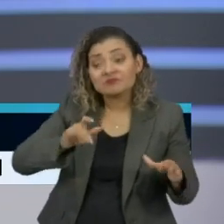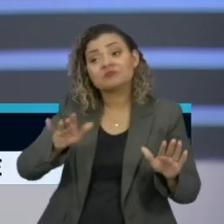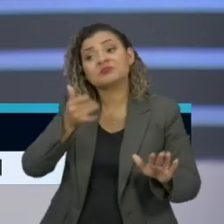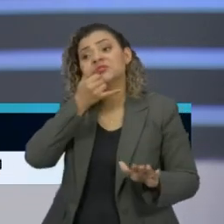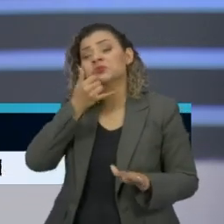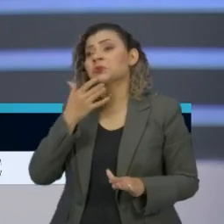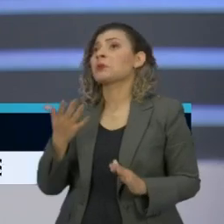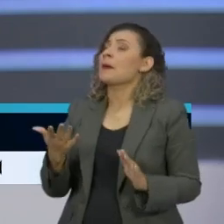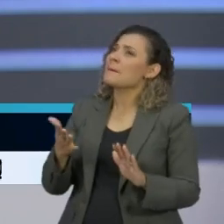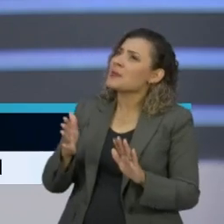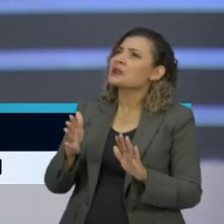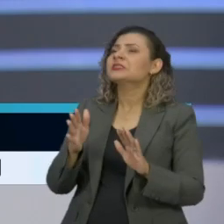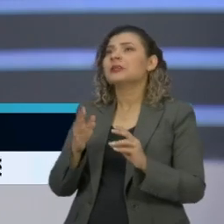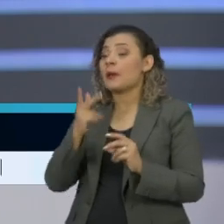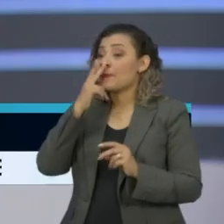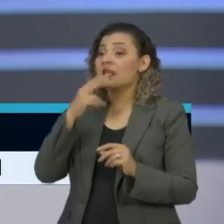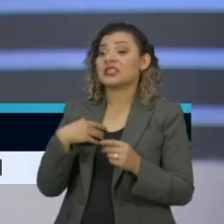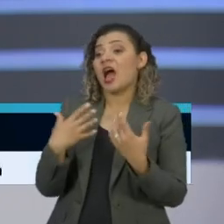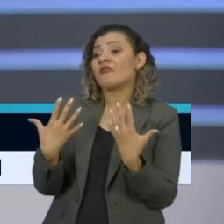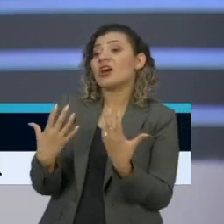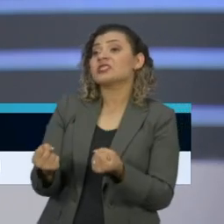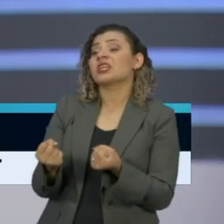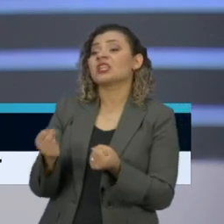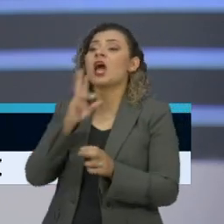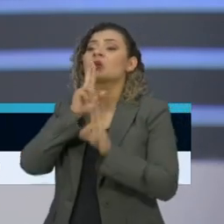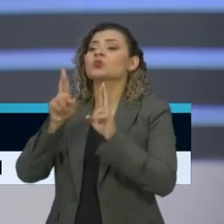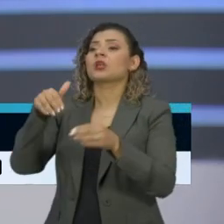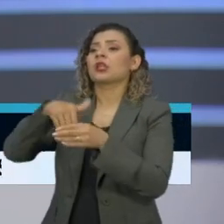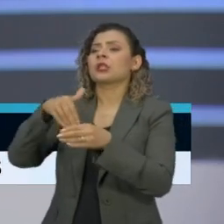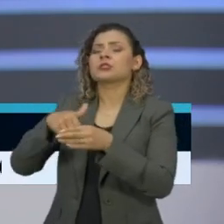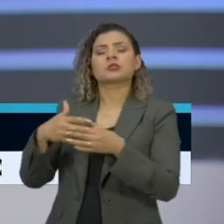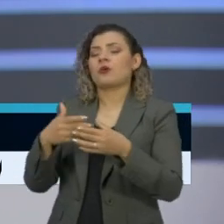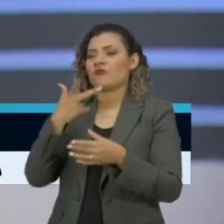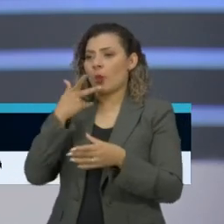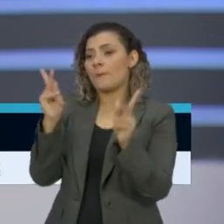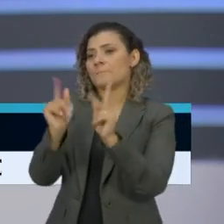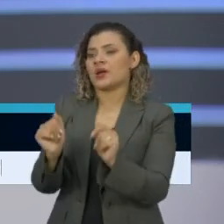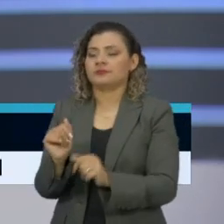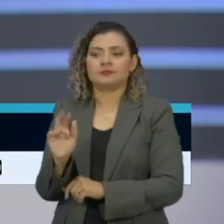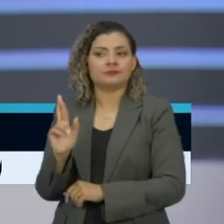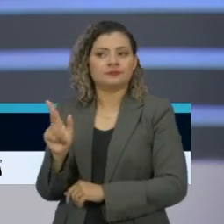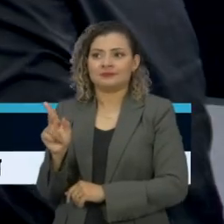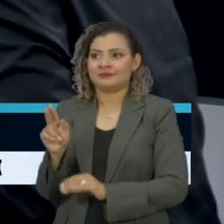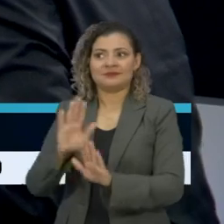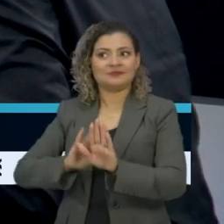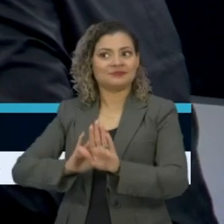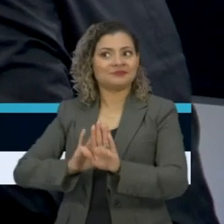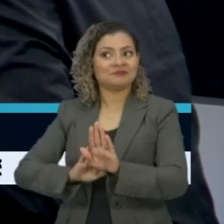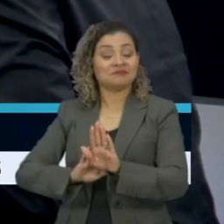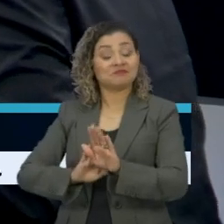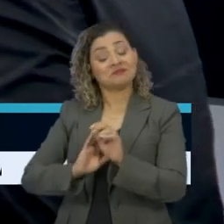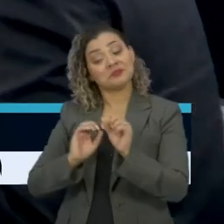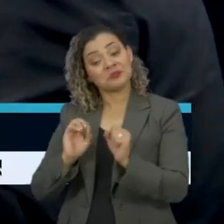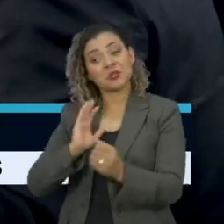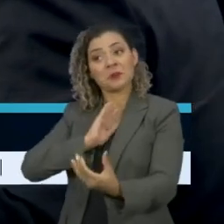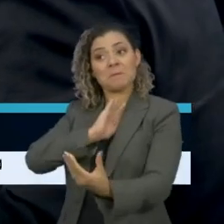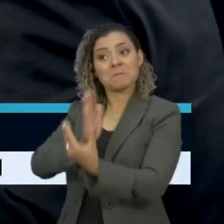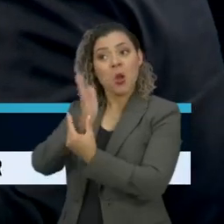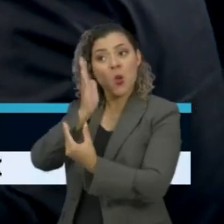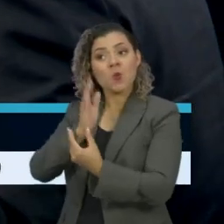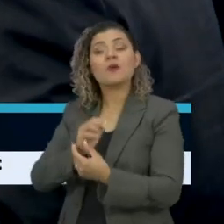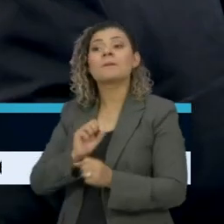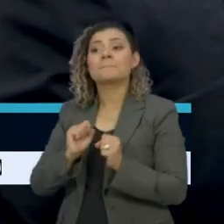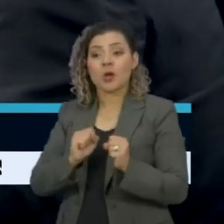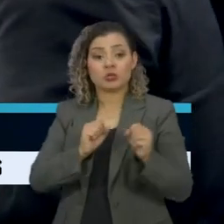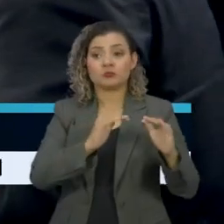pacificamente vai aceitar o resultado das eleições. Então, as eleições podem ser judicializadas, ou seja, podem ir para a